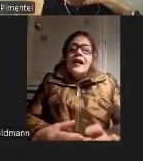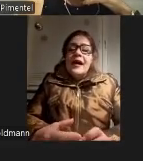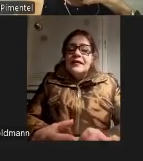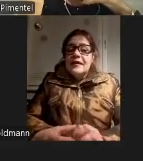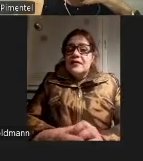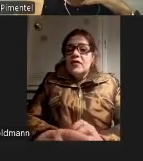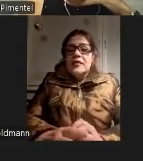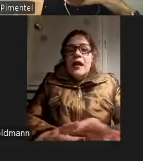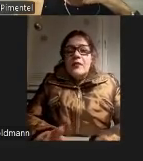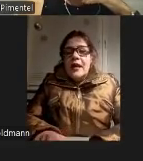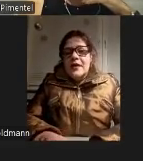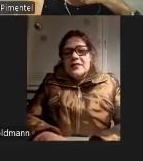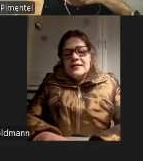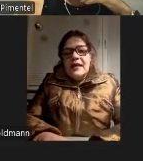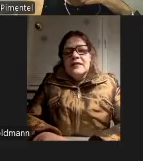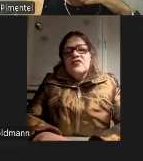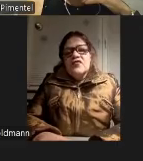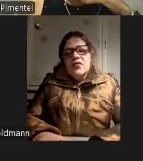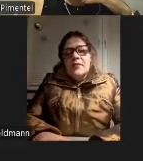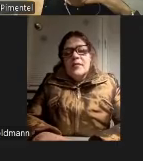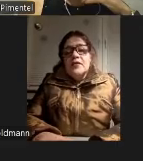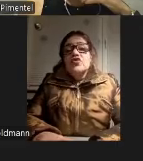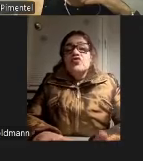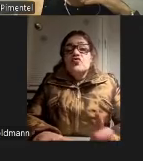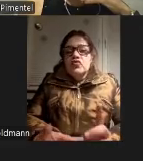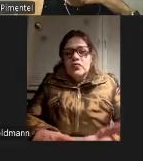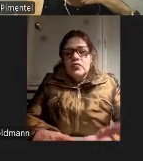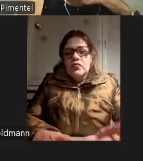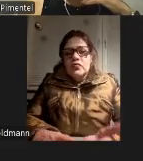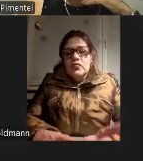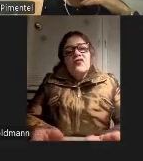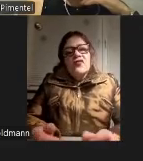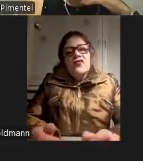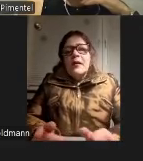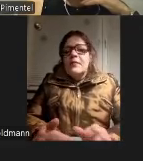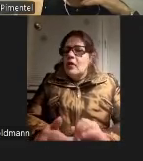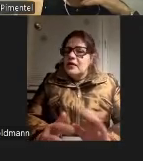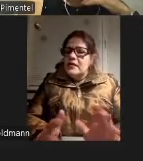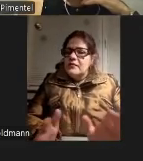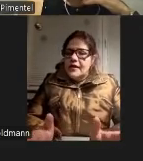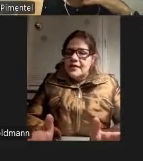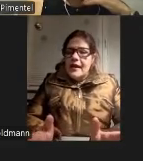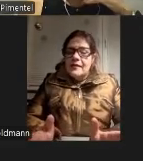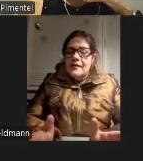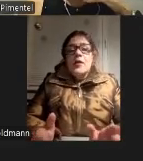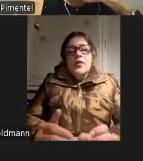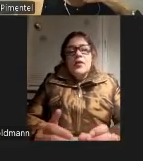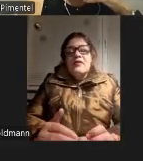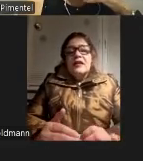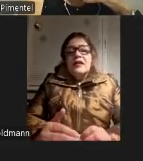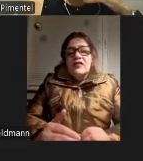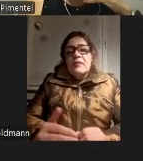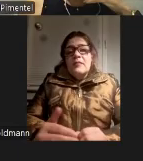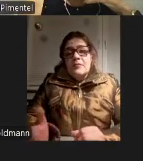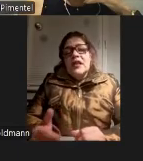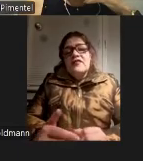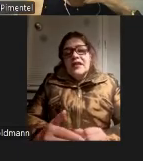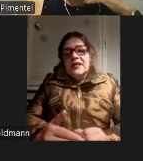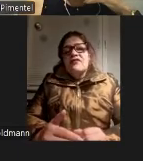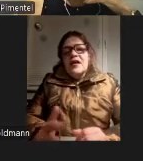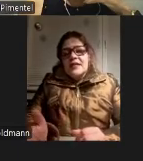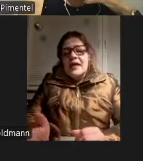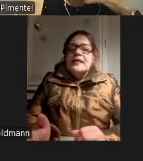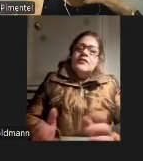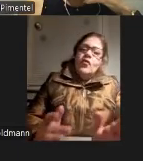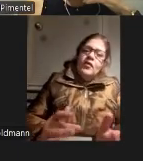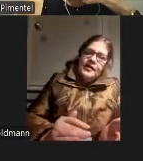placa, até a total incapacidade de funcionamento estrutural do neurônio, fora a bioquímica de lá. Porque, através da membrana, ele vai ter